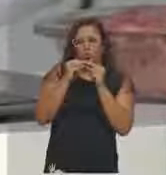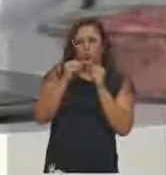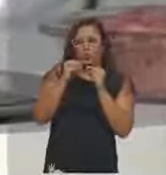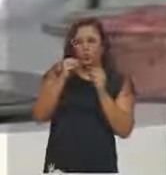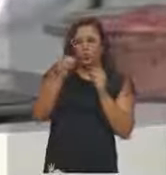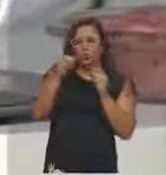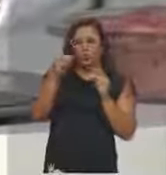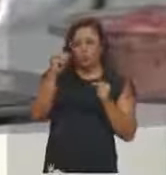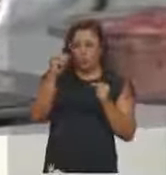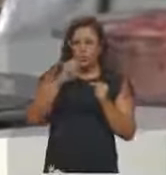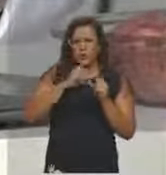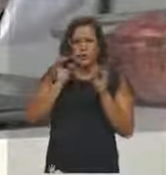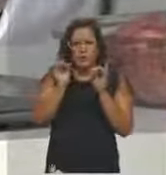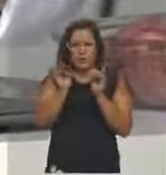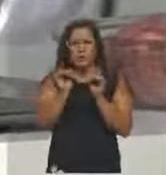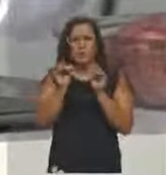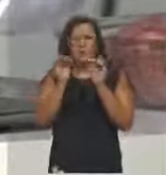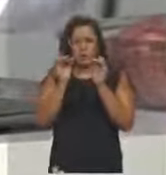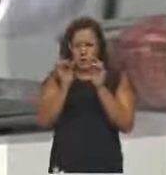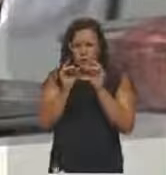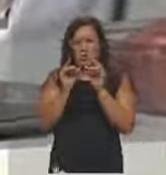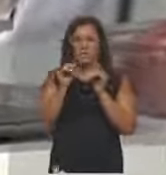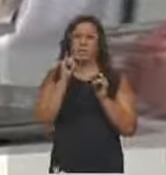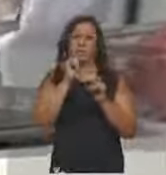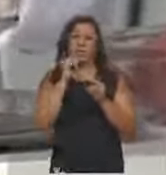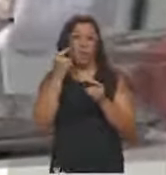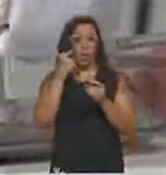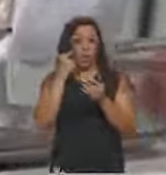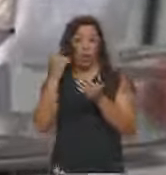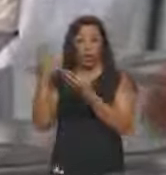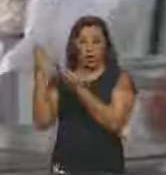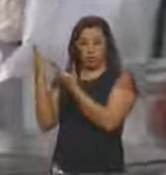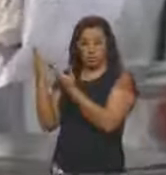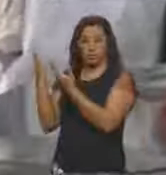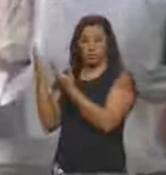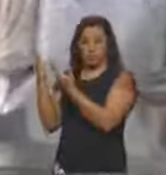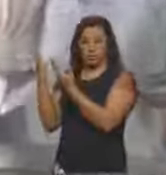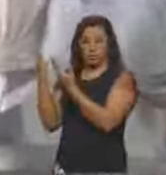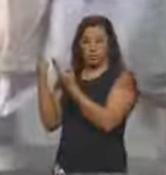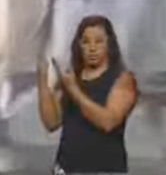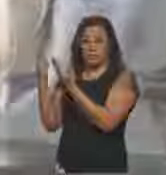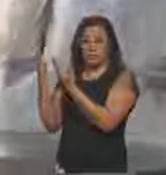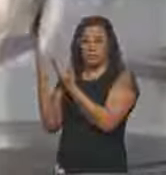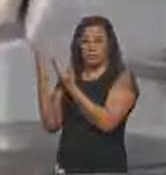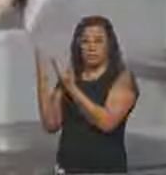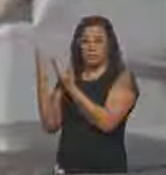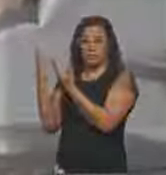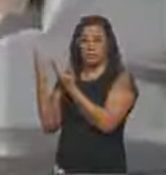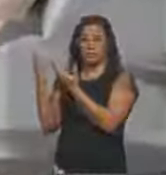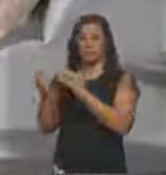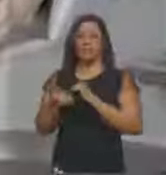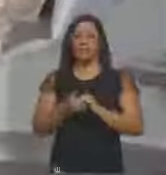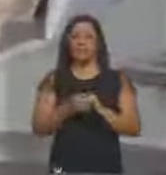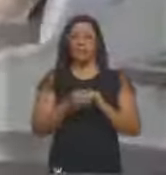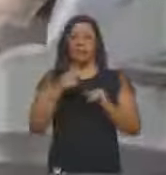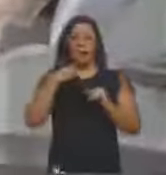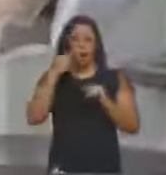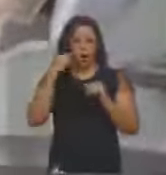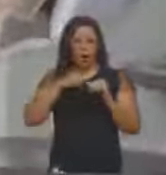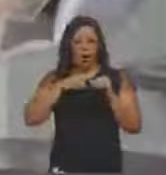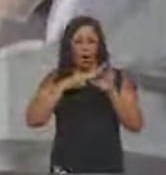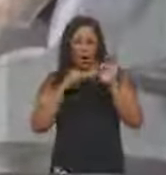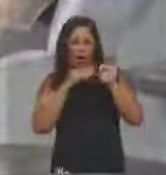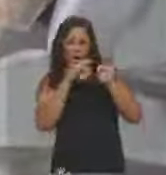mais delicadas. Isso aqui, por exemplo, é uma veia. E essas aberturas que você está